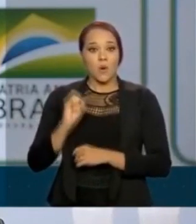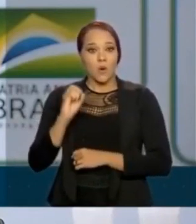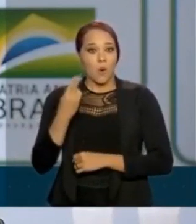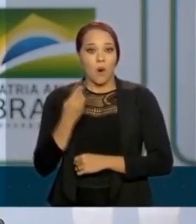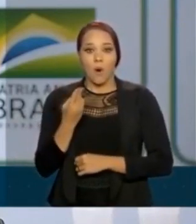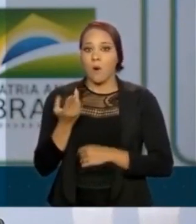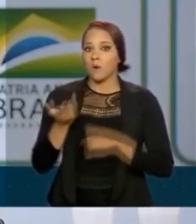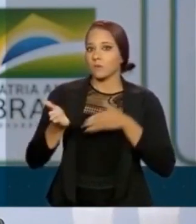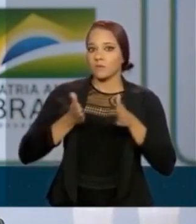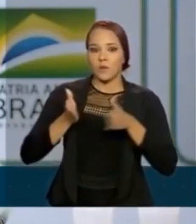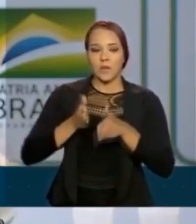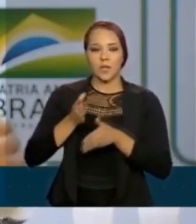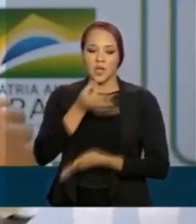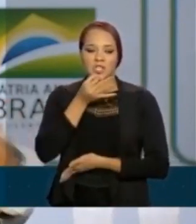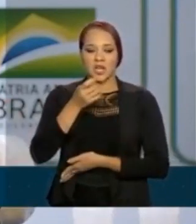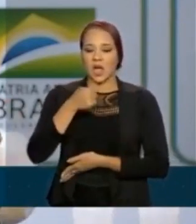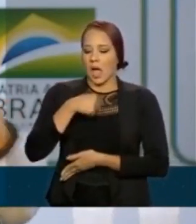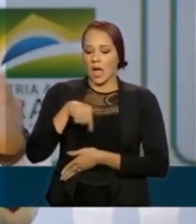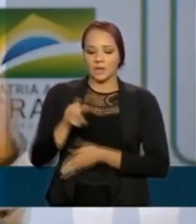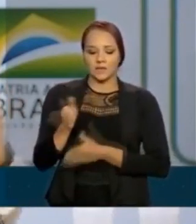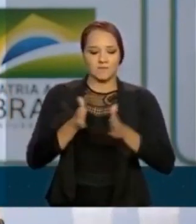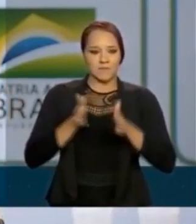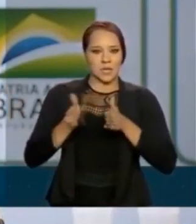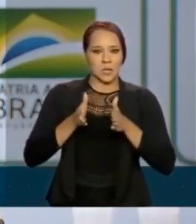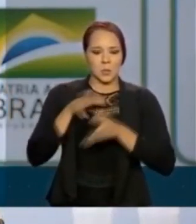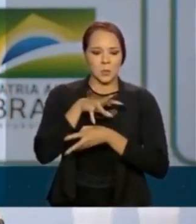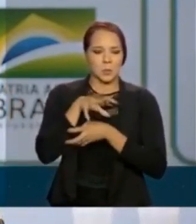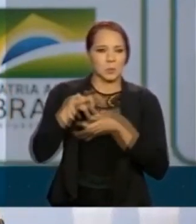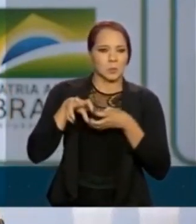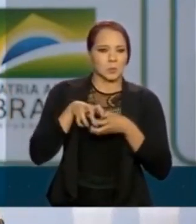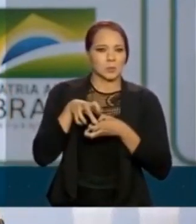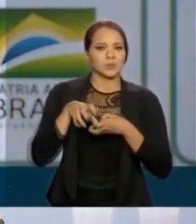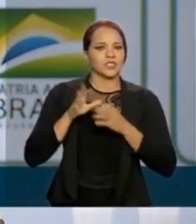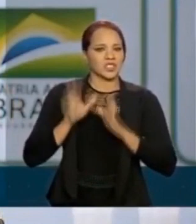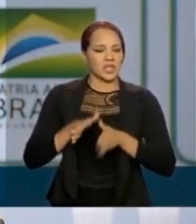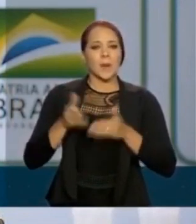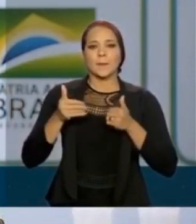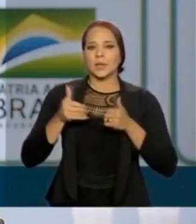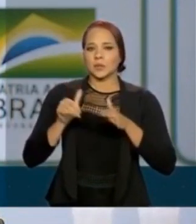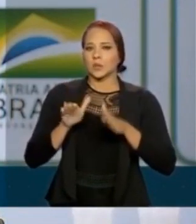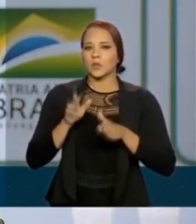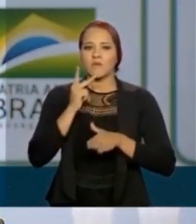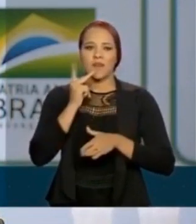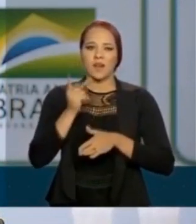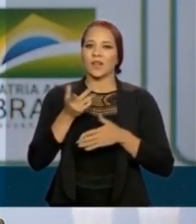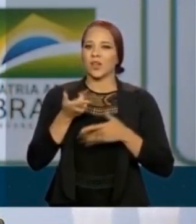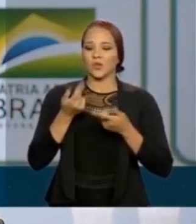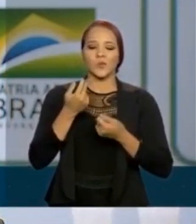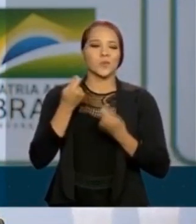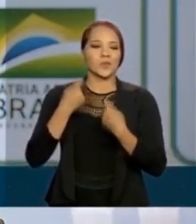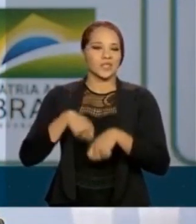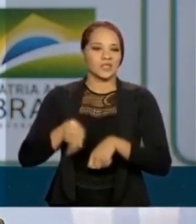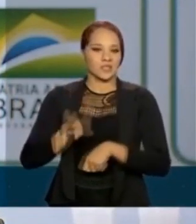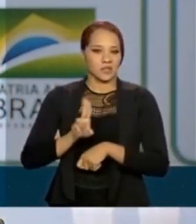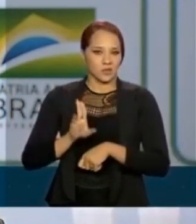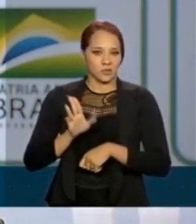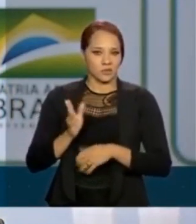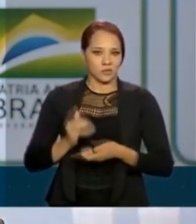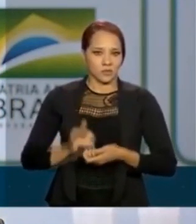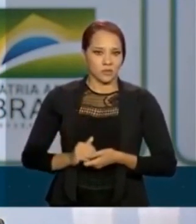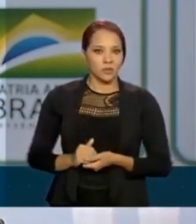num momento em que eu achar que esse período todo de turbulência já tenha passado e que eu possa não ser mais